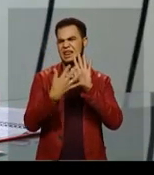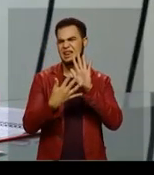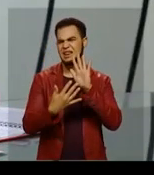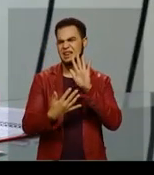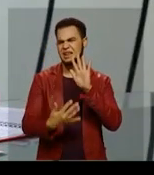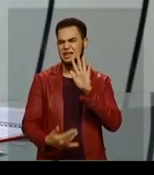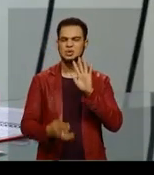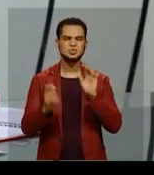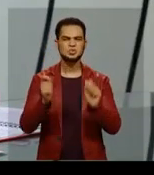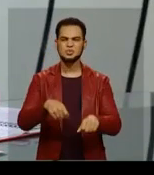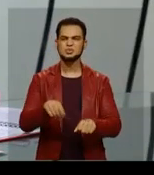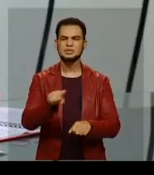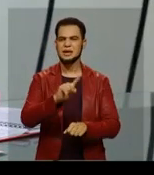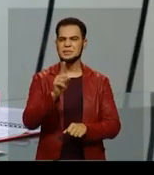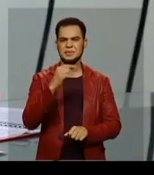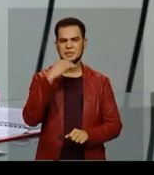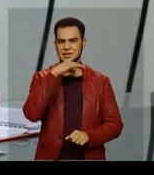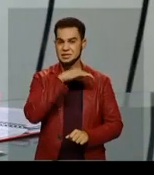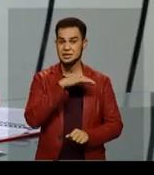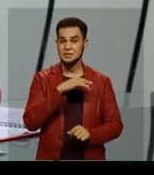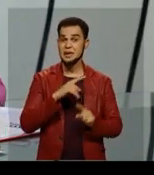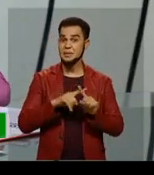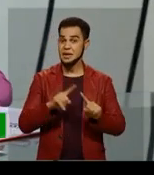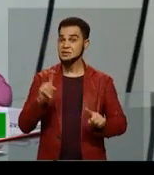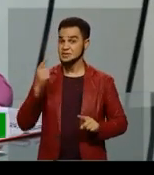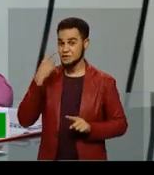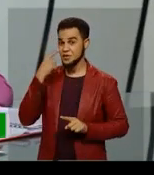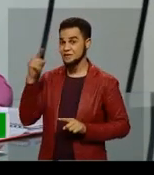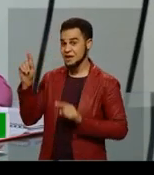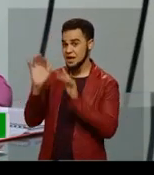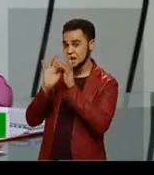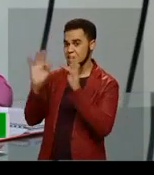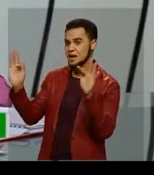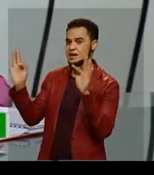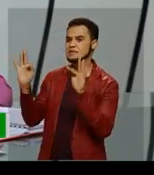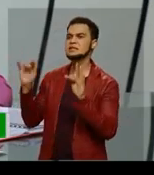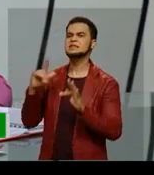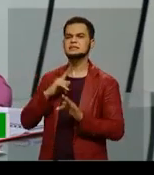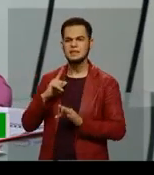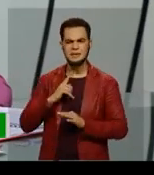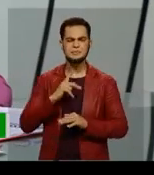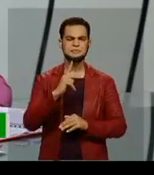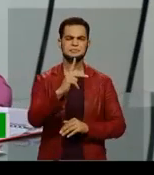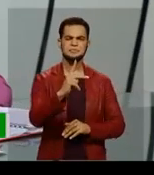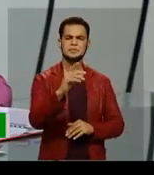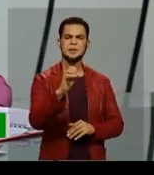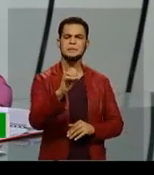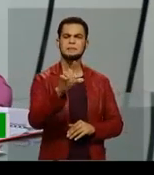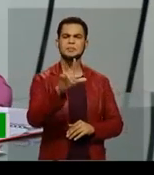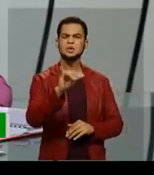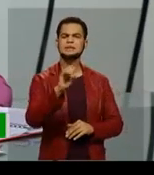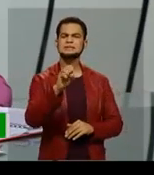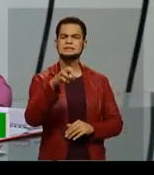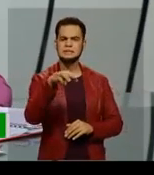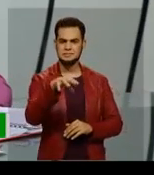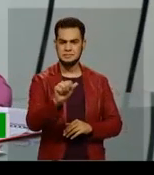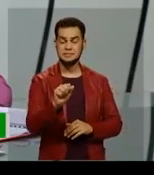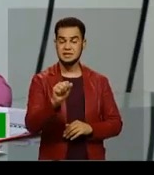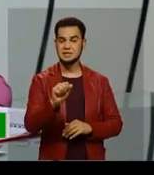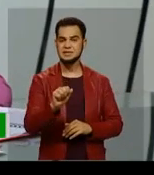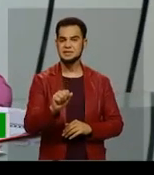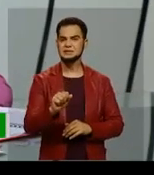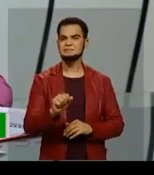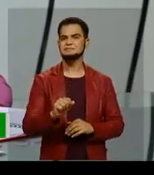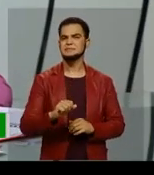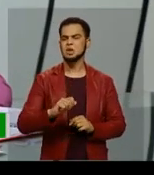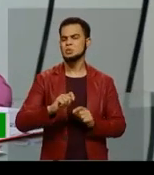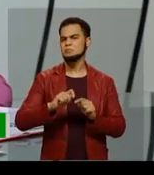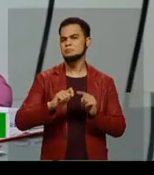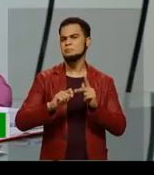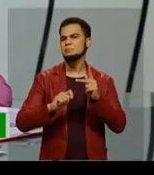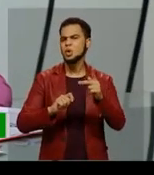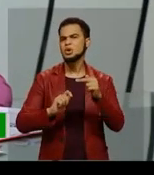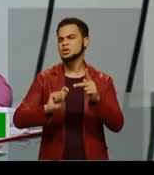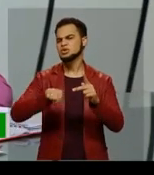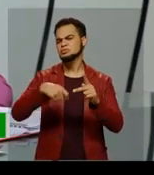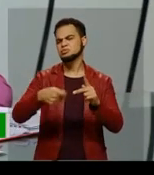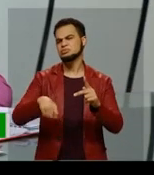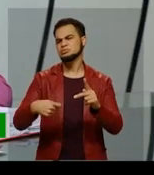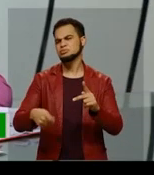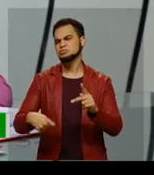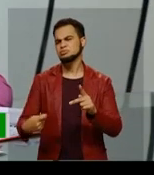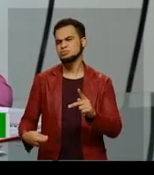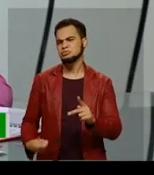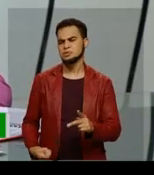para perceber. Mas ali você tem polissemia. A palavra posto, ela tem mais de